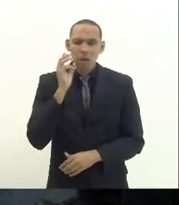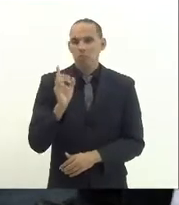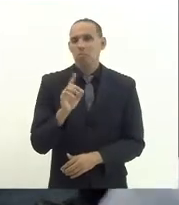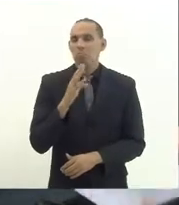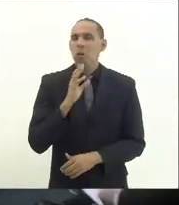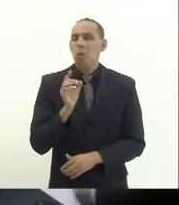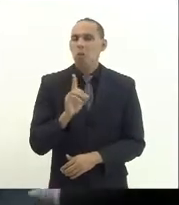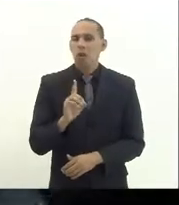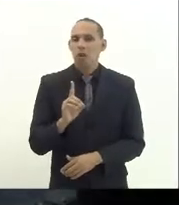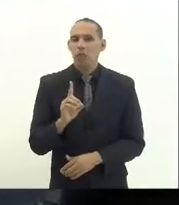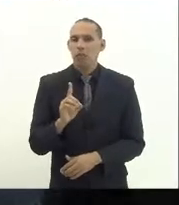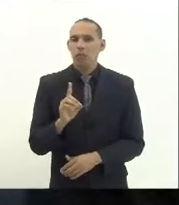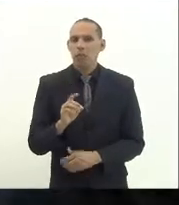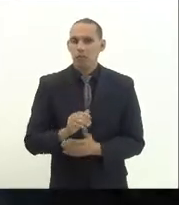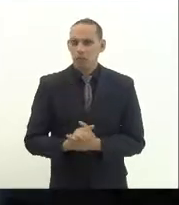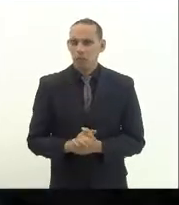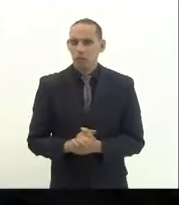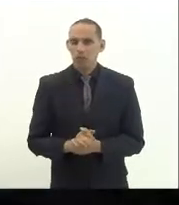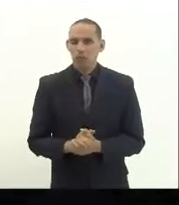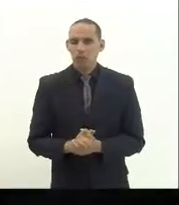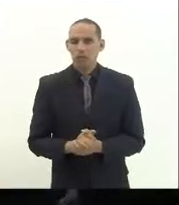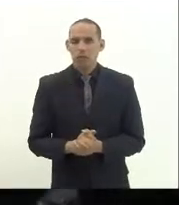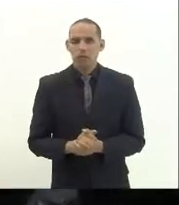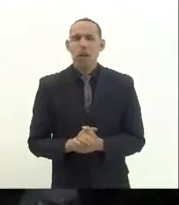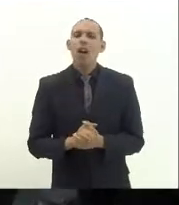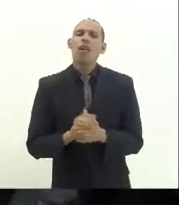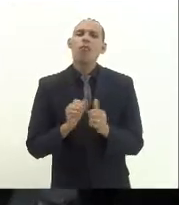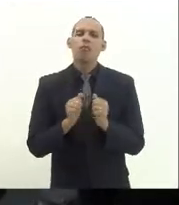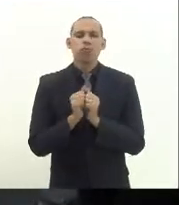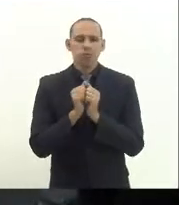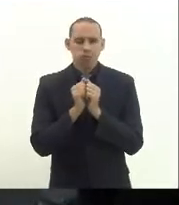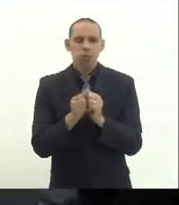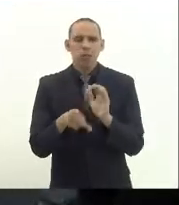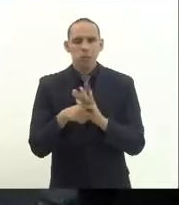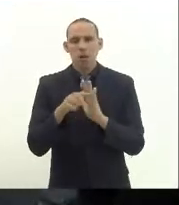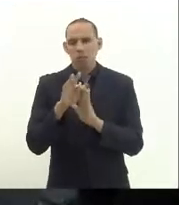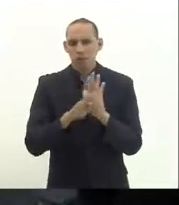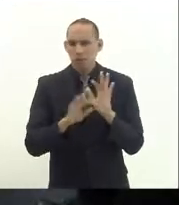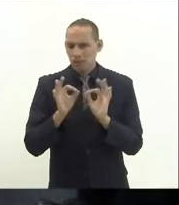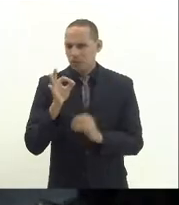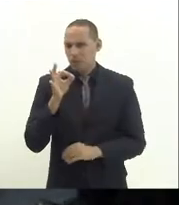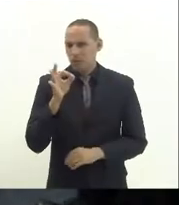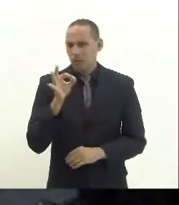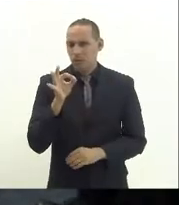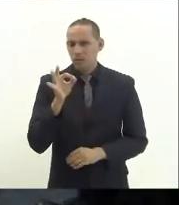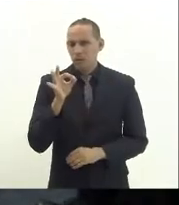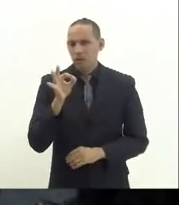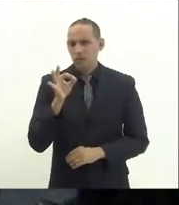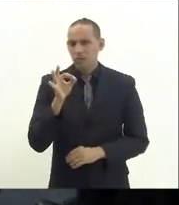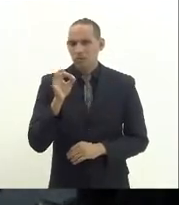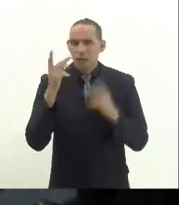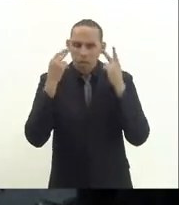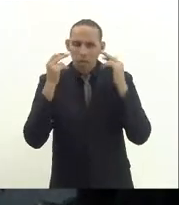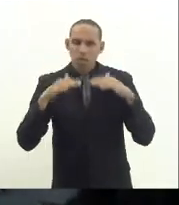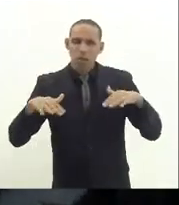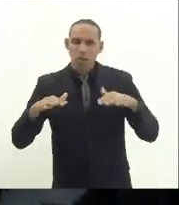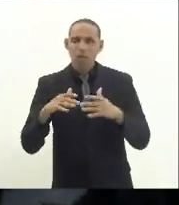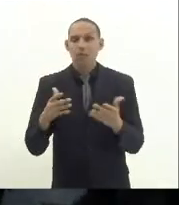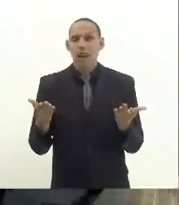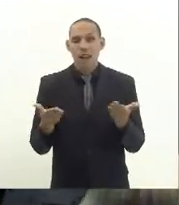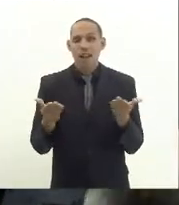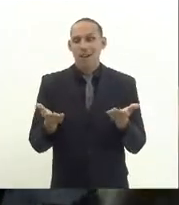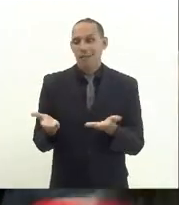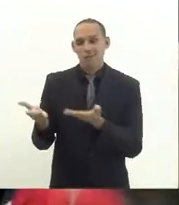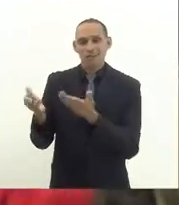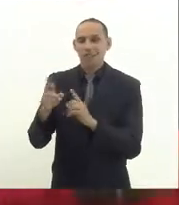waldeck Carneiro a incorporada pelo pelo texto né isso Malbec quando a gente fazer a generalidade agora eu